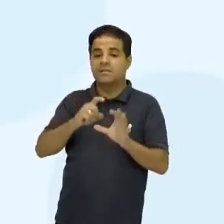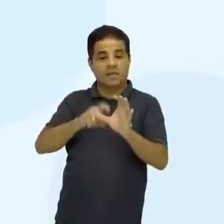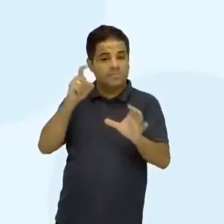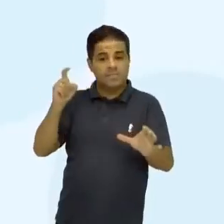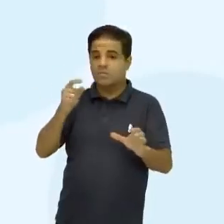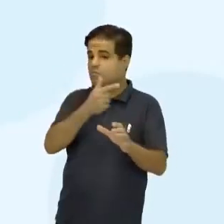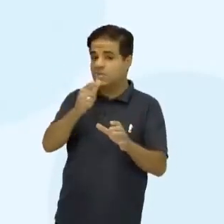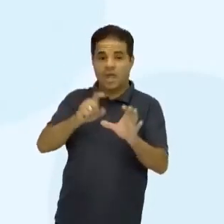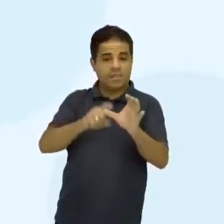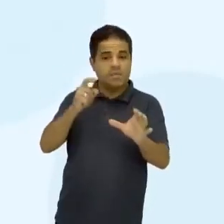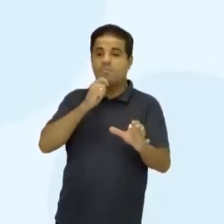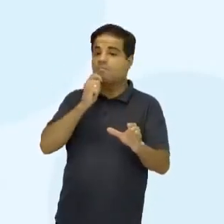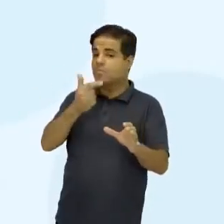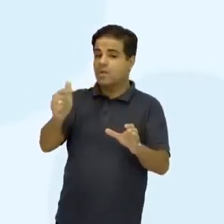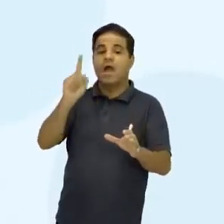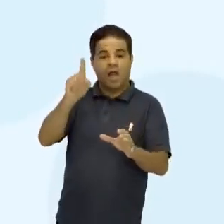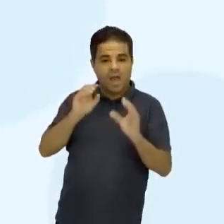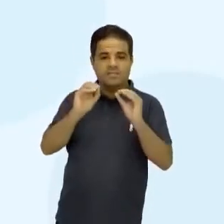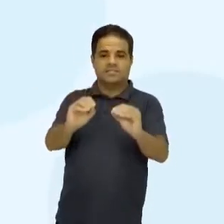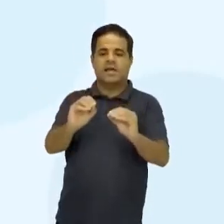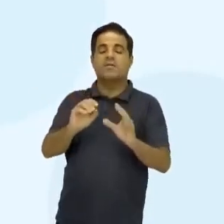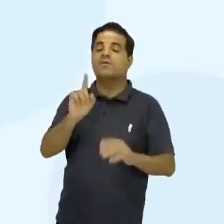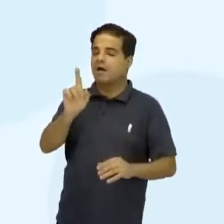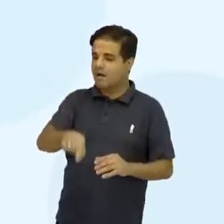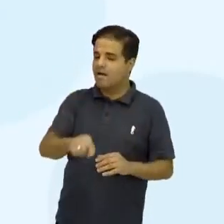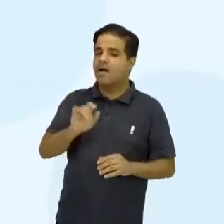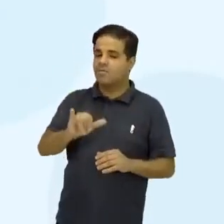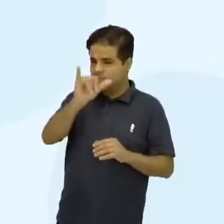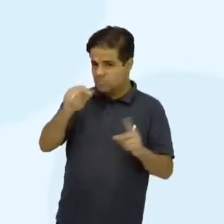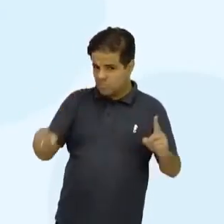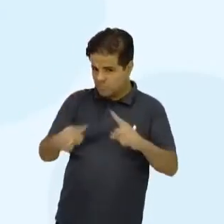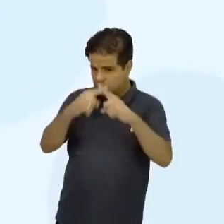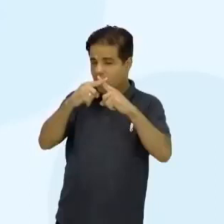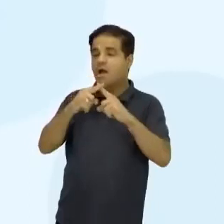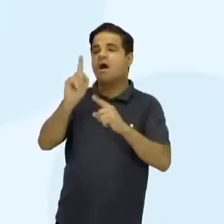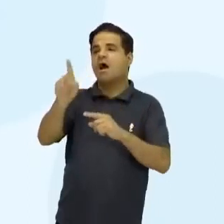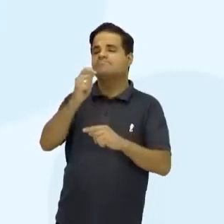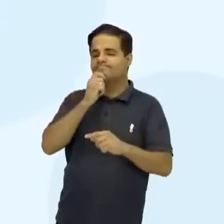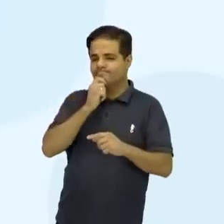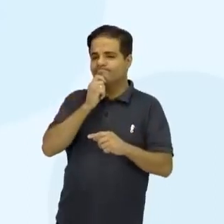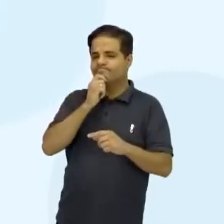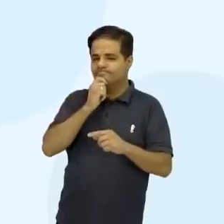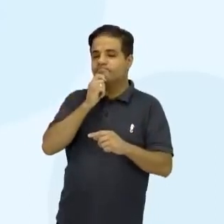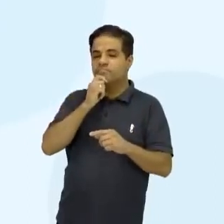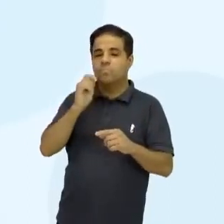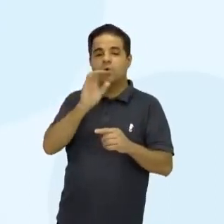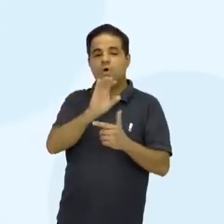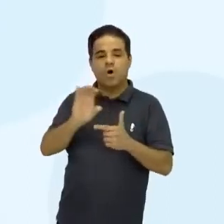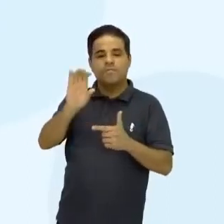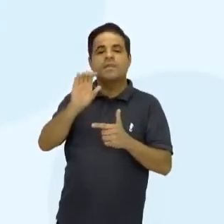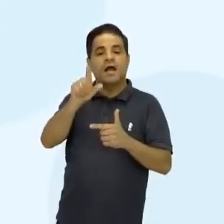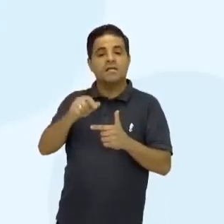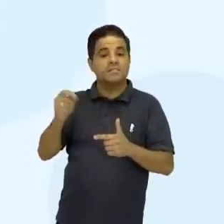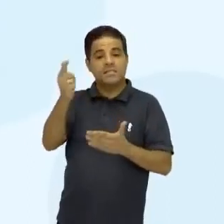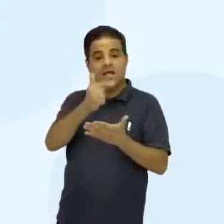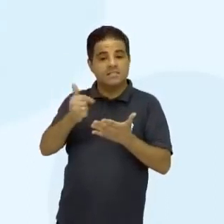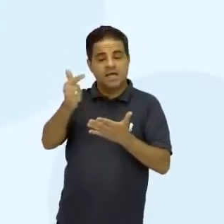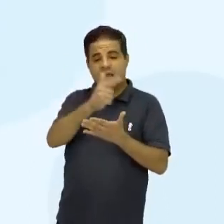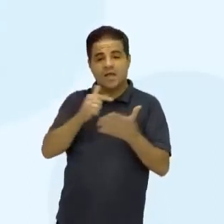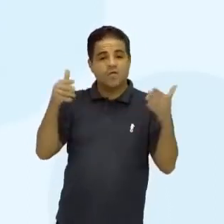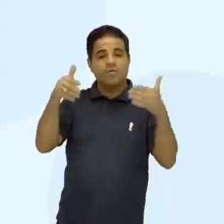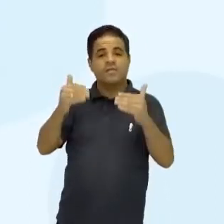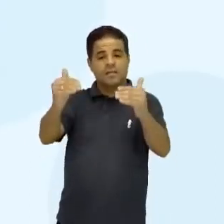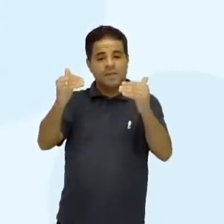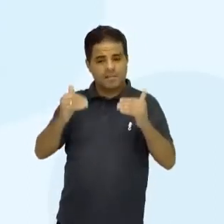E não tem termo independente, então é zero. Ah, então no y vai cruzar no zero. Ah, já falei demais. Concavidade, pelo desenho, concavidade voltada